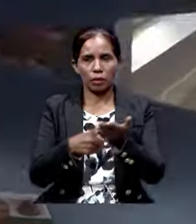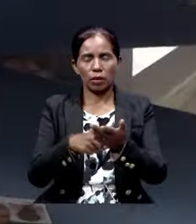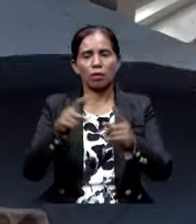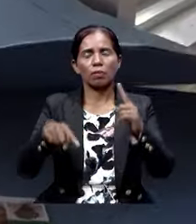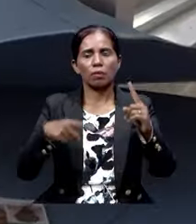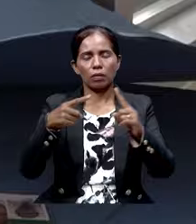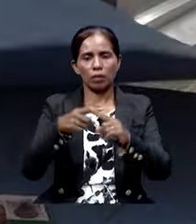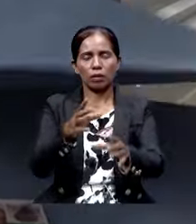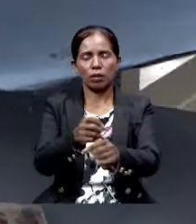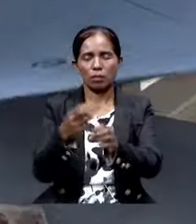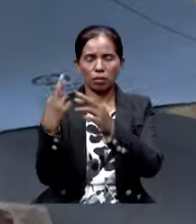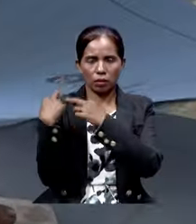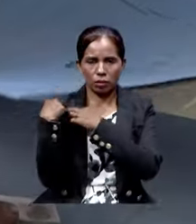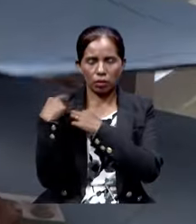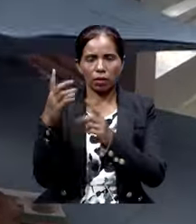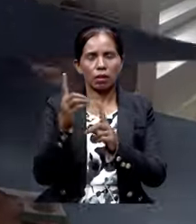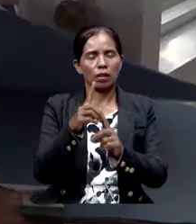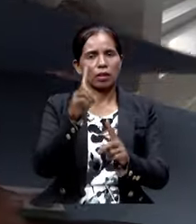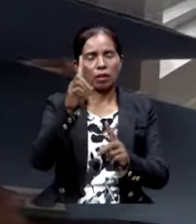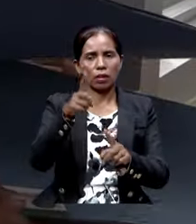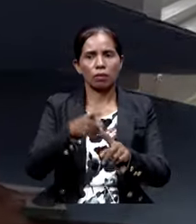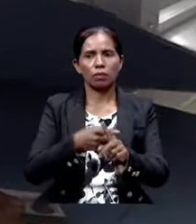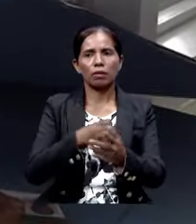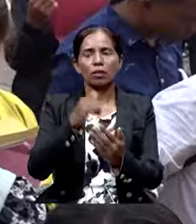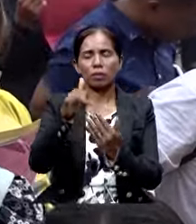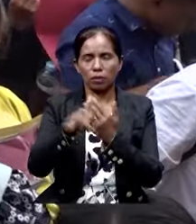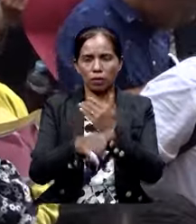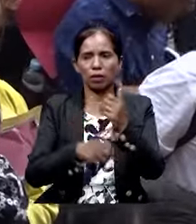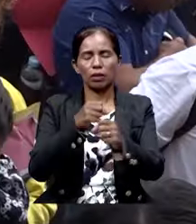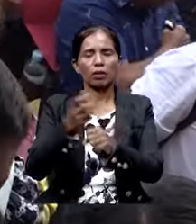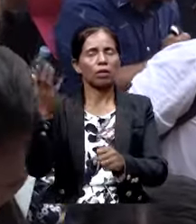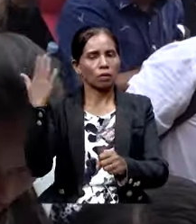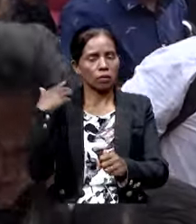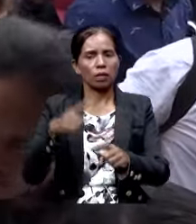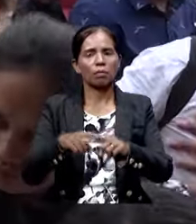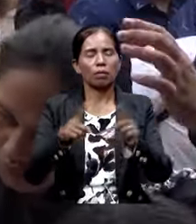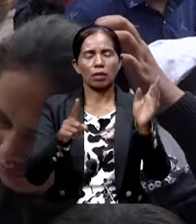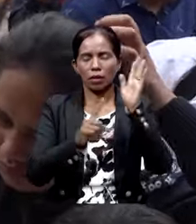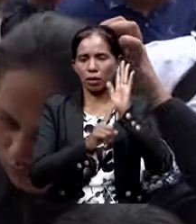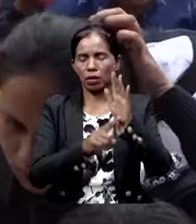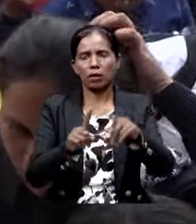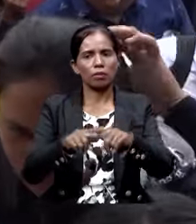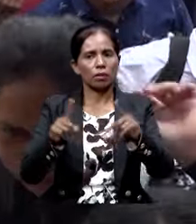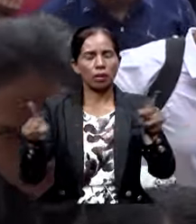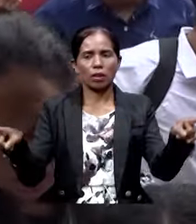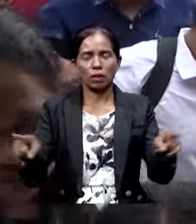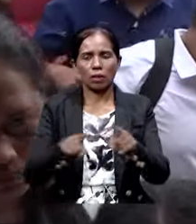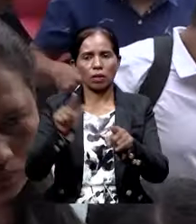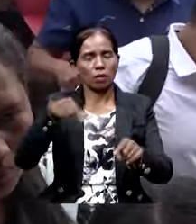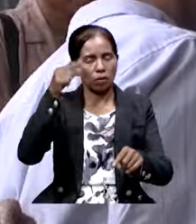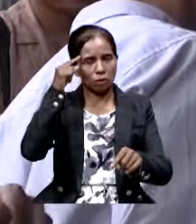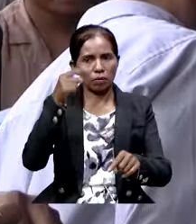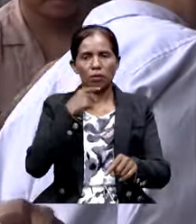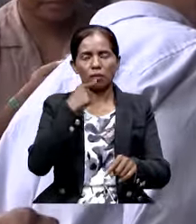anira simo posse e a loronida fulanzulio tinancoto, mas be realidade la anesa boate be governante